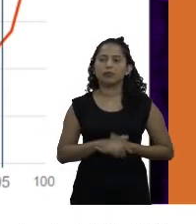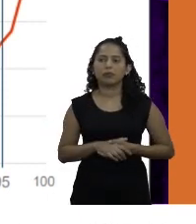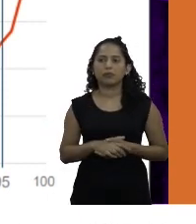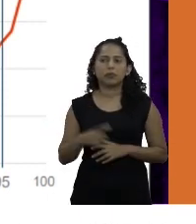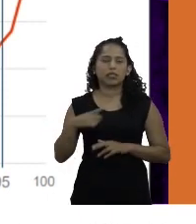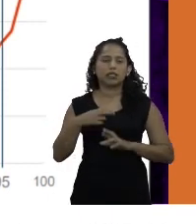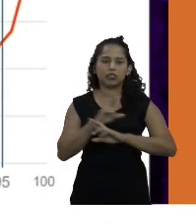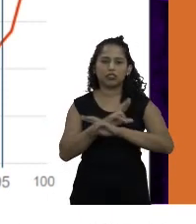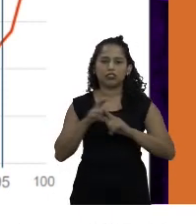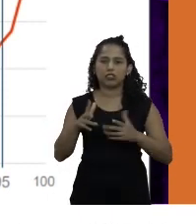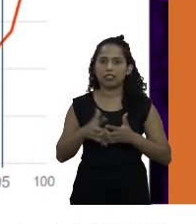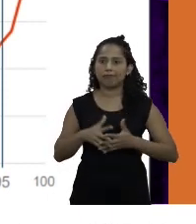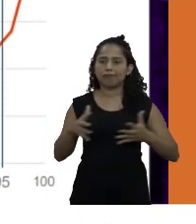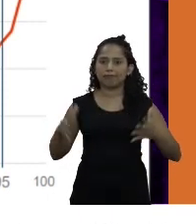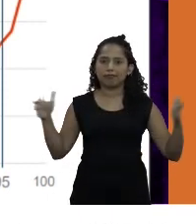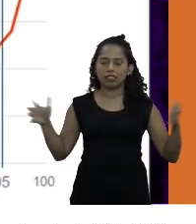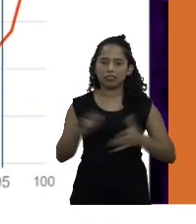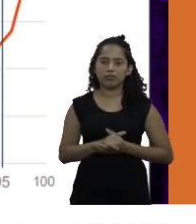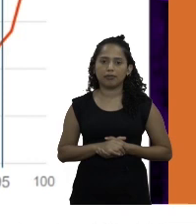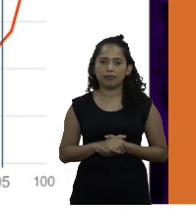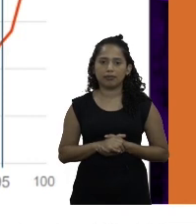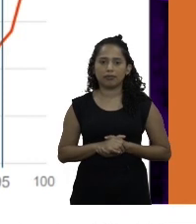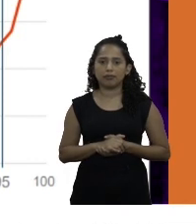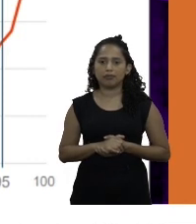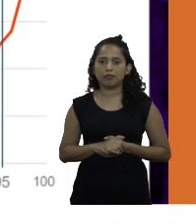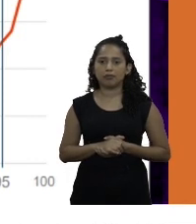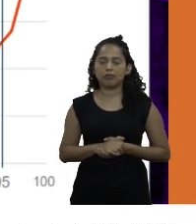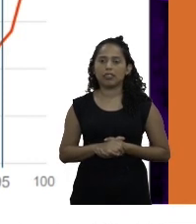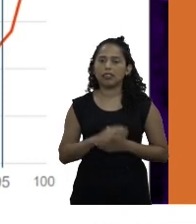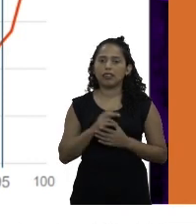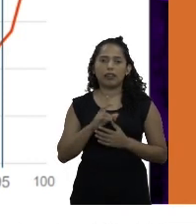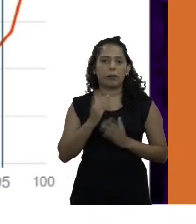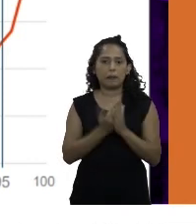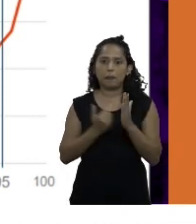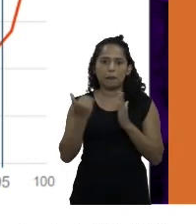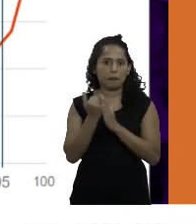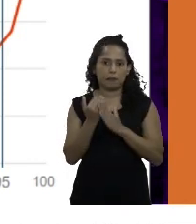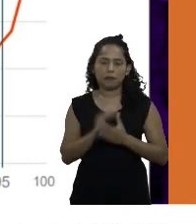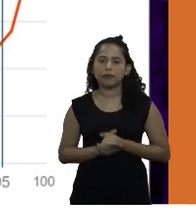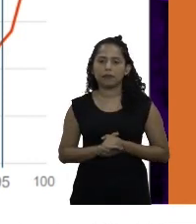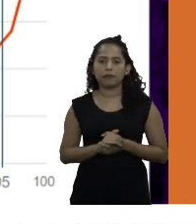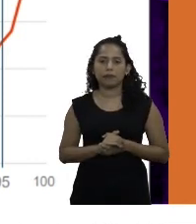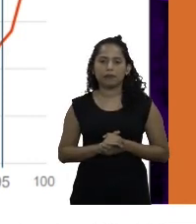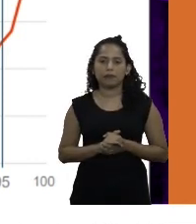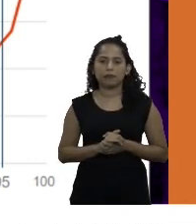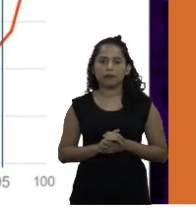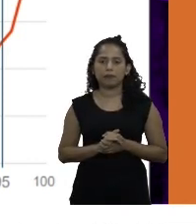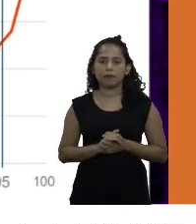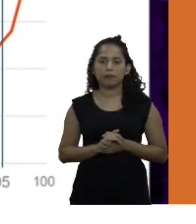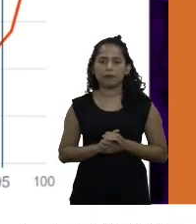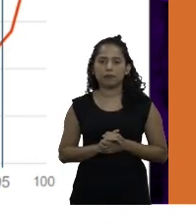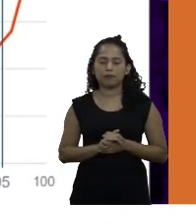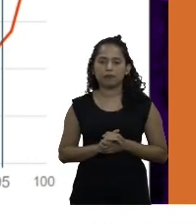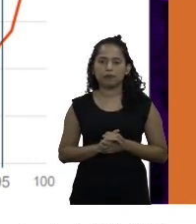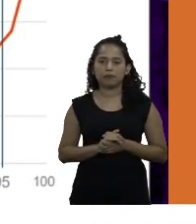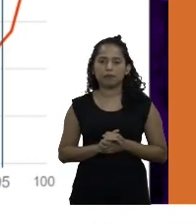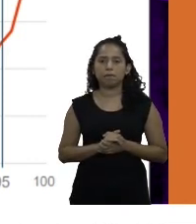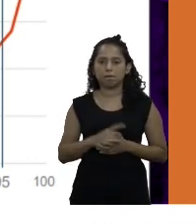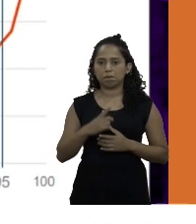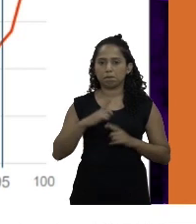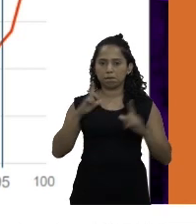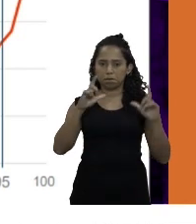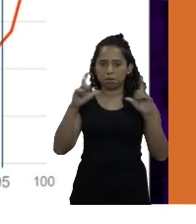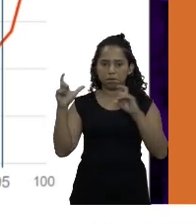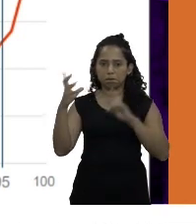diferença muito grande e vai muito além da inteligência artificial, né? Num tempinho aqui tem gente tirando foto,